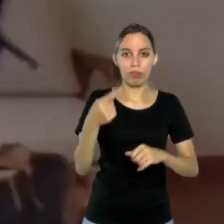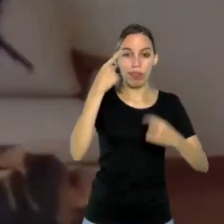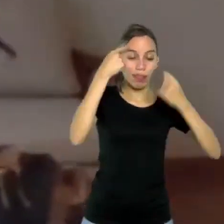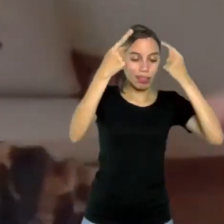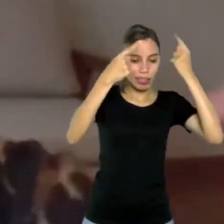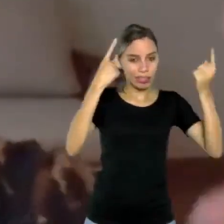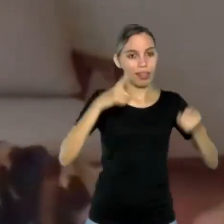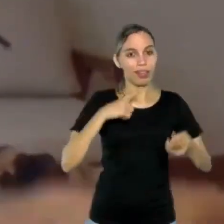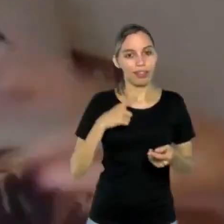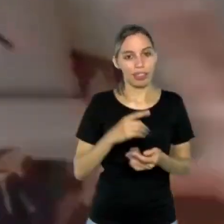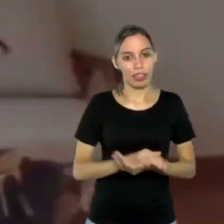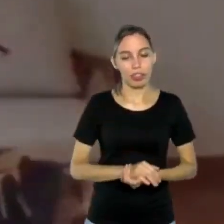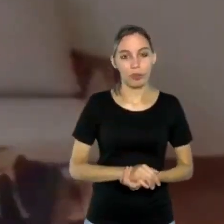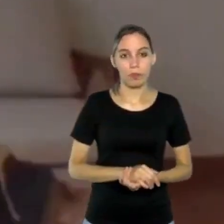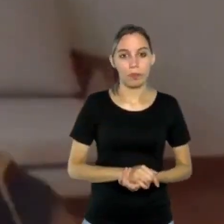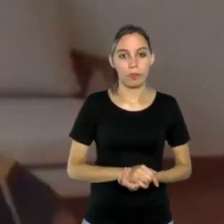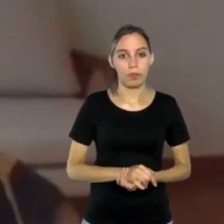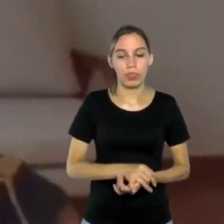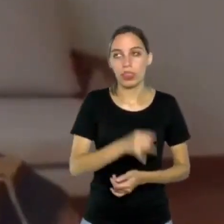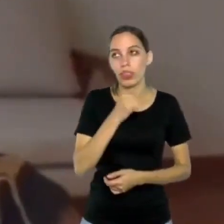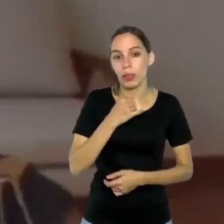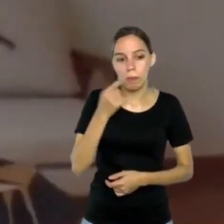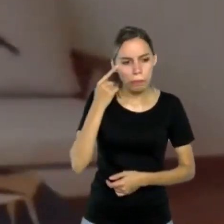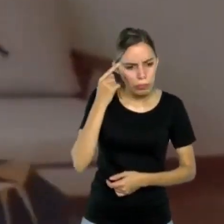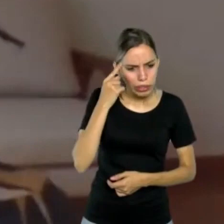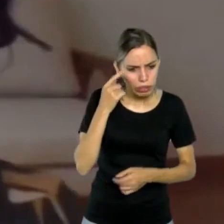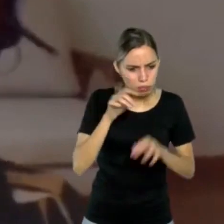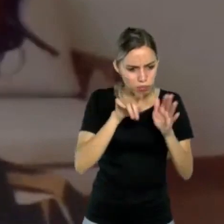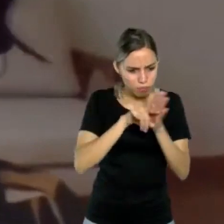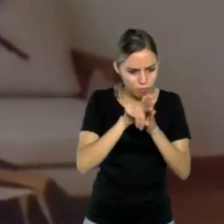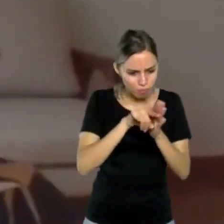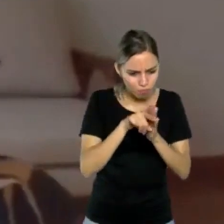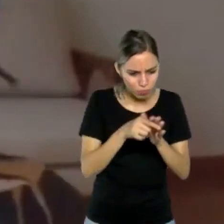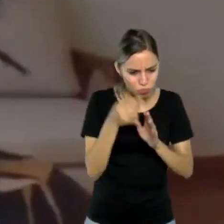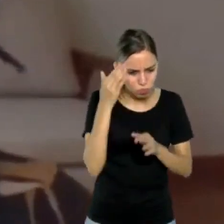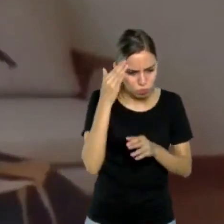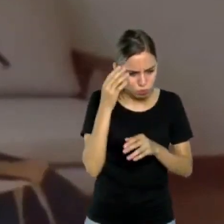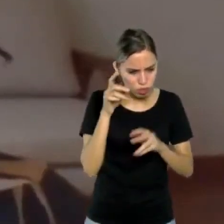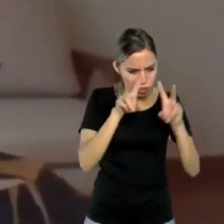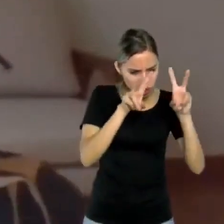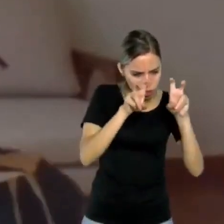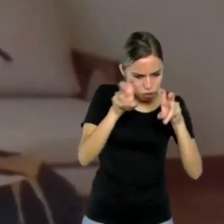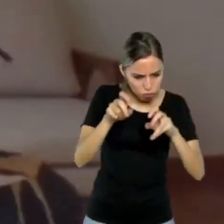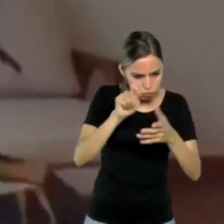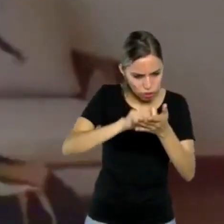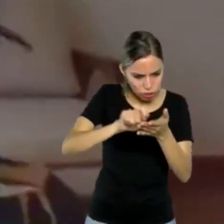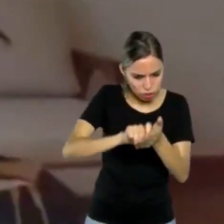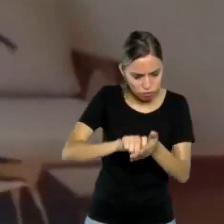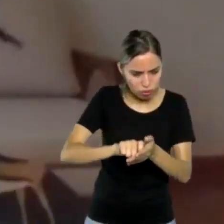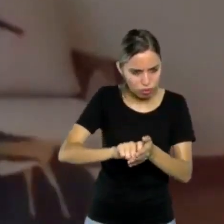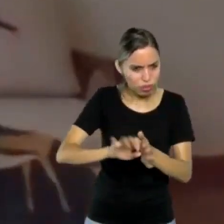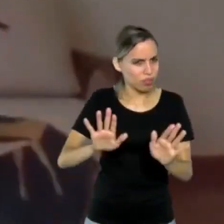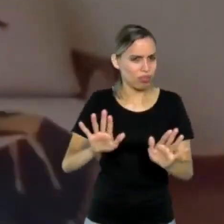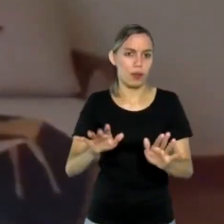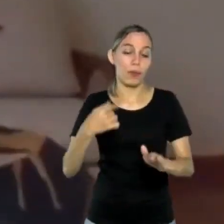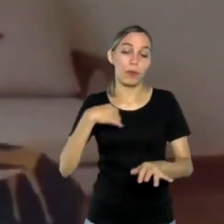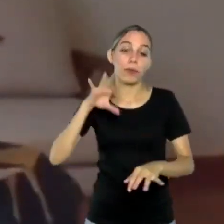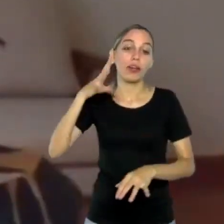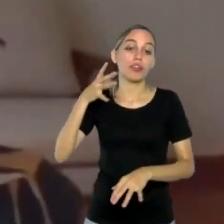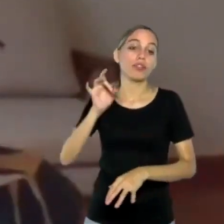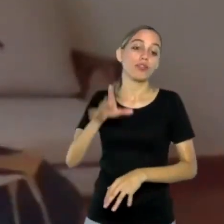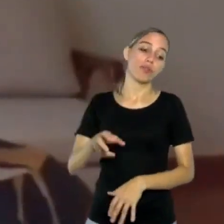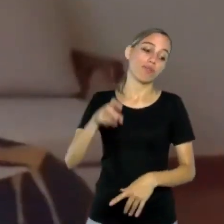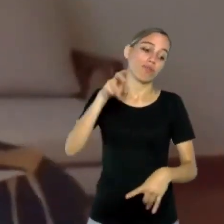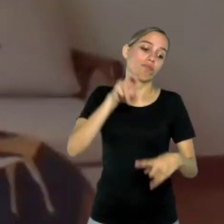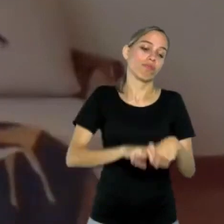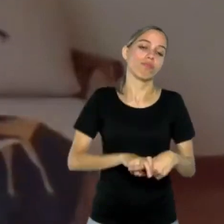eu baixar uma coisa aqui que vai me fazer escrever esse texto ou aquele texto. Acho que é mais assim, se colocar para escrever e aí alguma